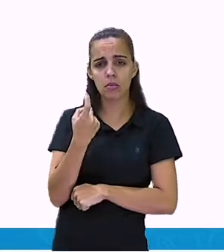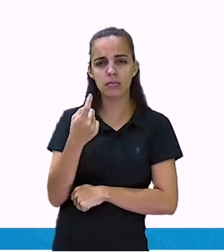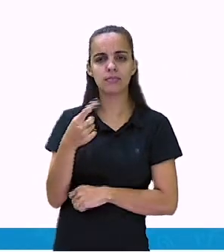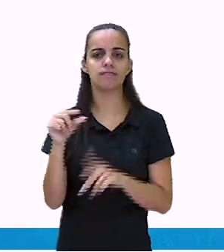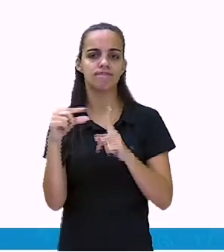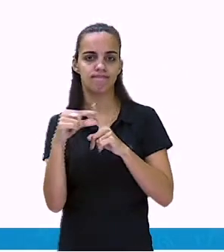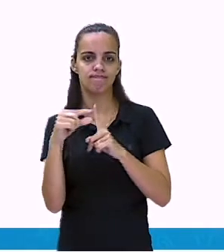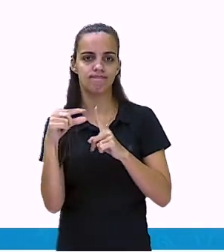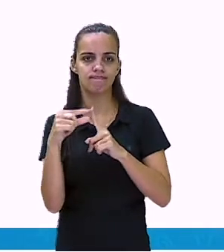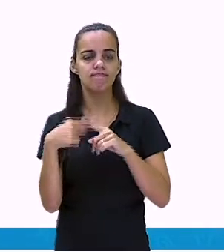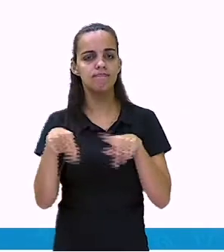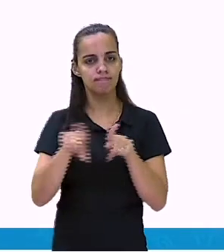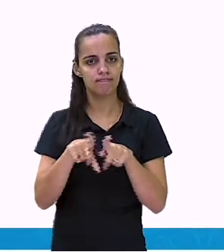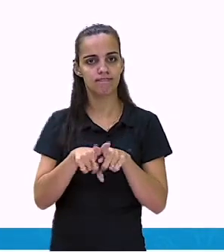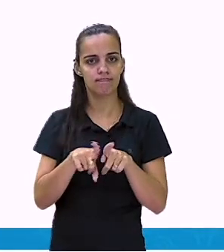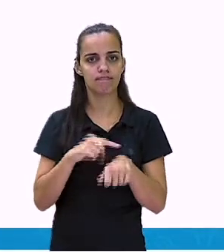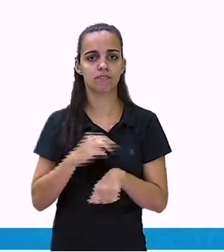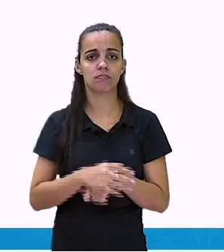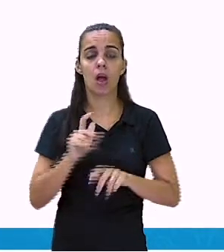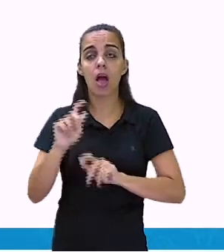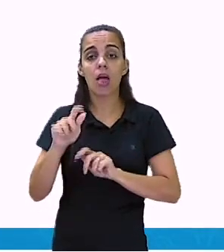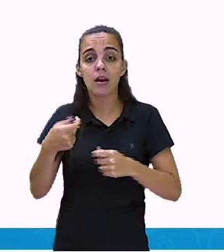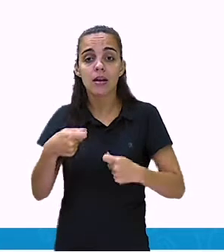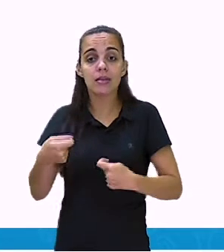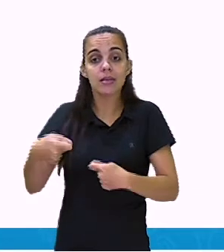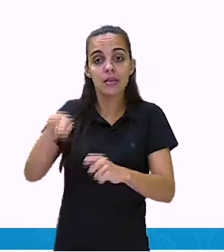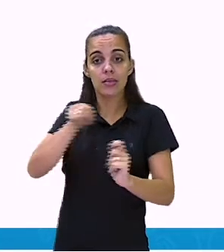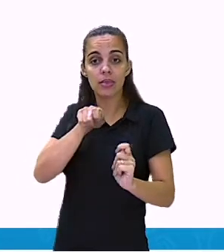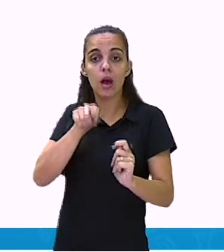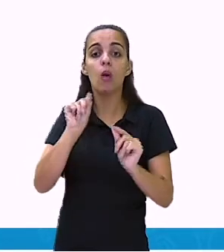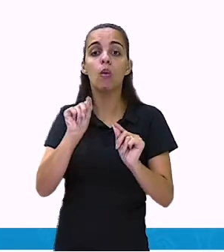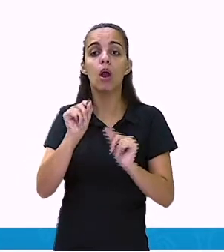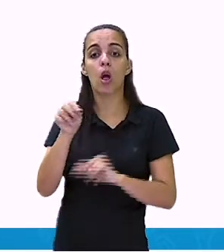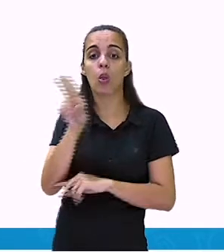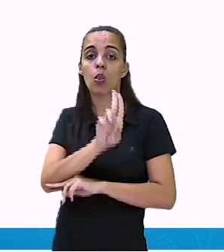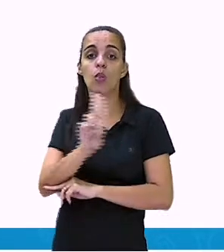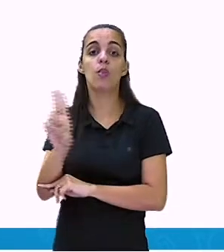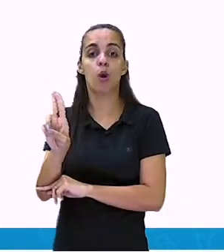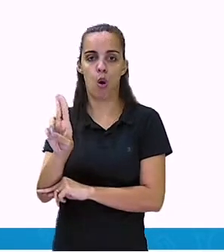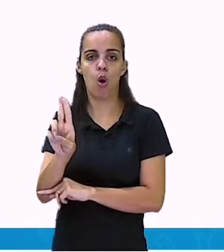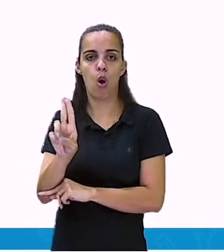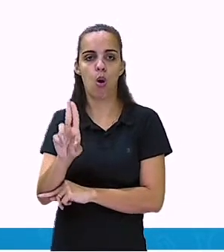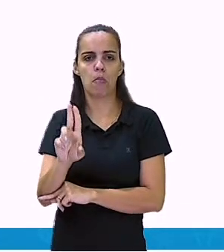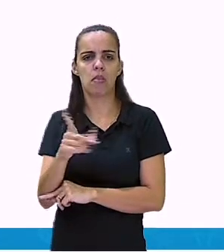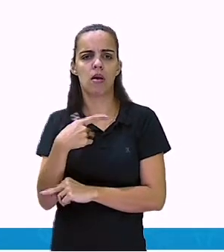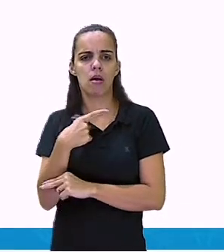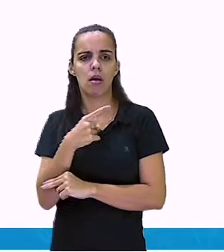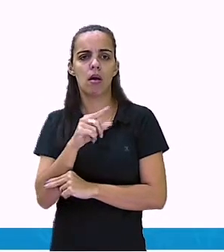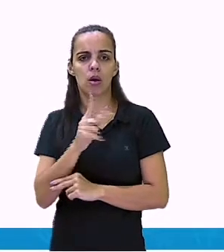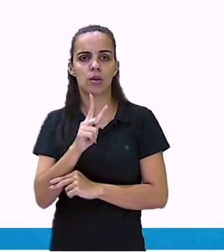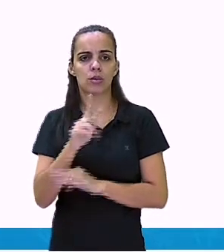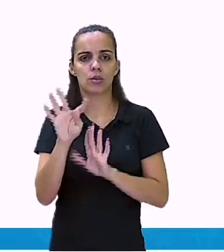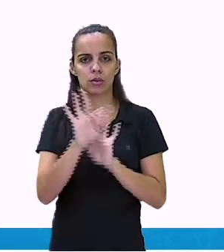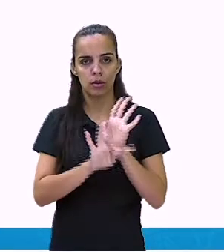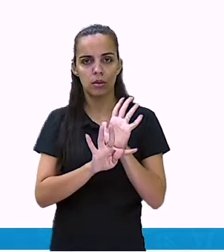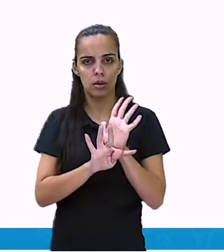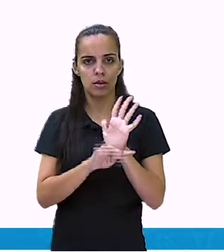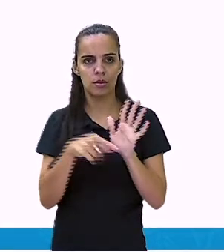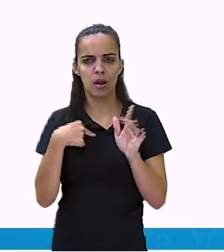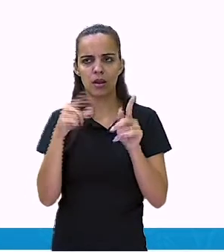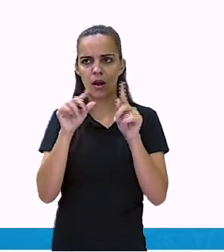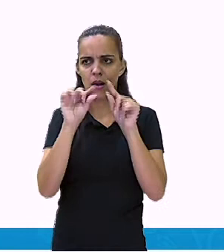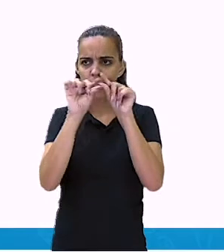única palavra também, que nomeia o texto. Ou seja, essa pequena frase ou essa palavra